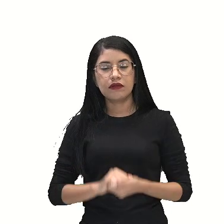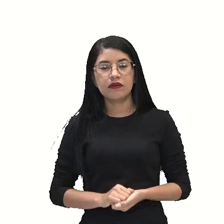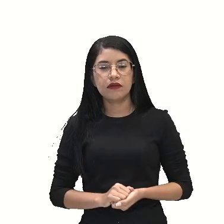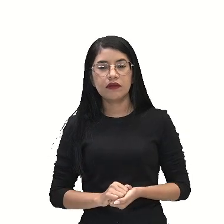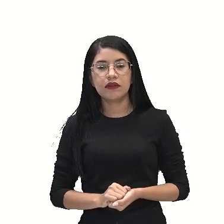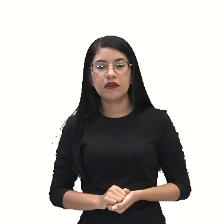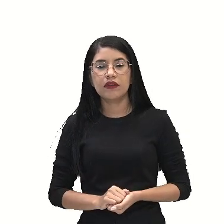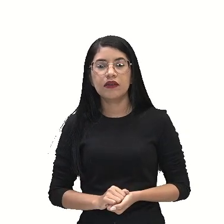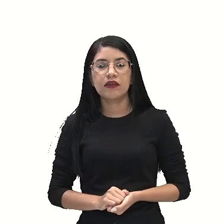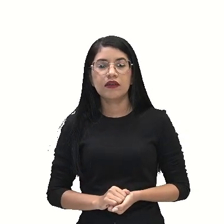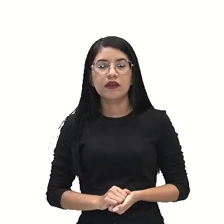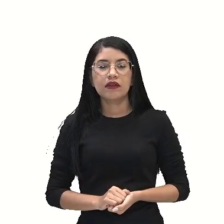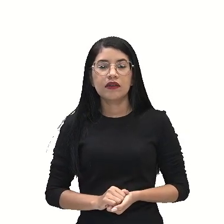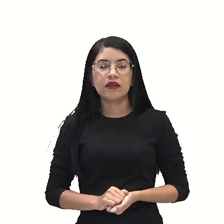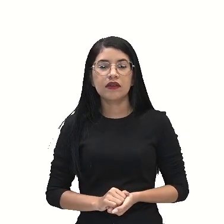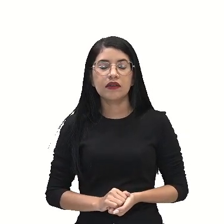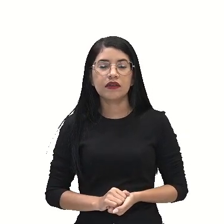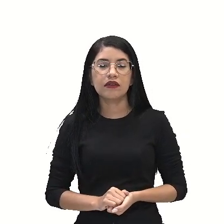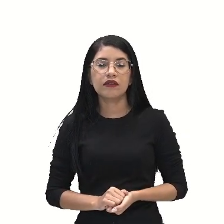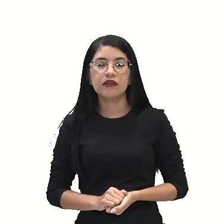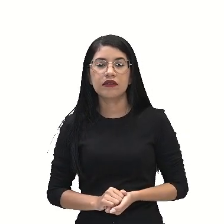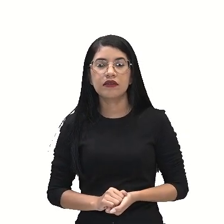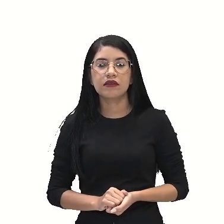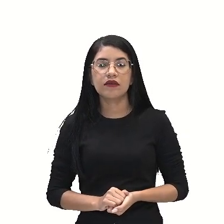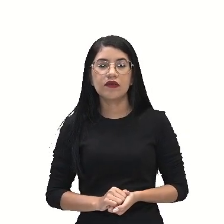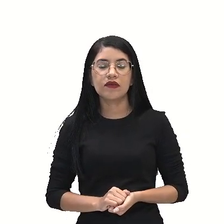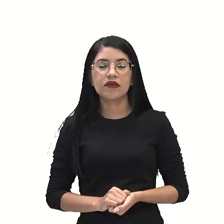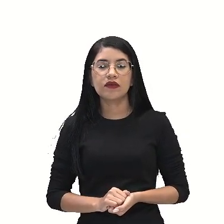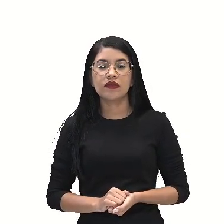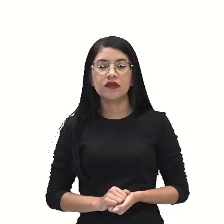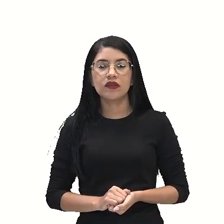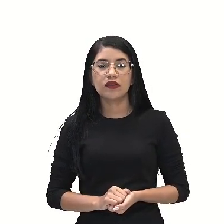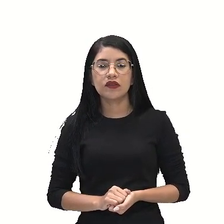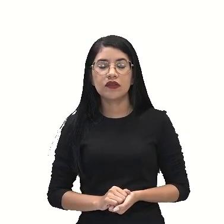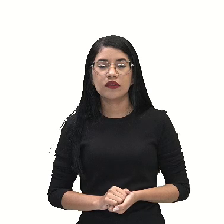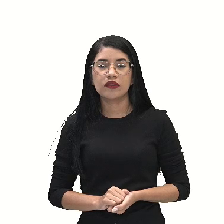Deixa eu desfazer aqui que ficou feio. O eixo